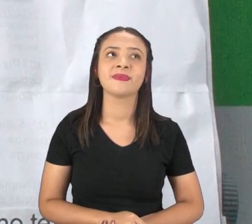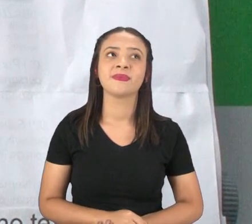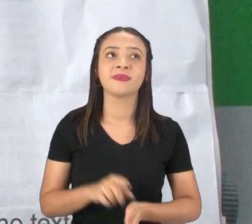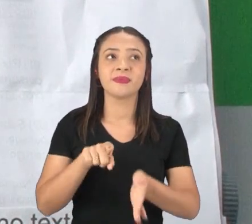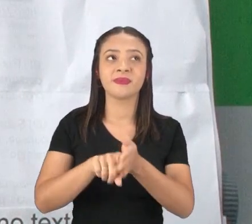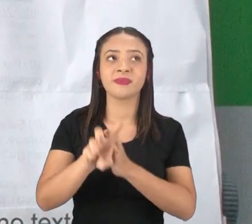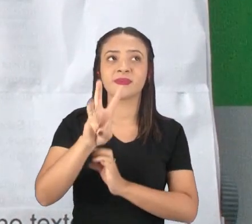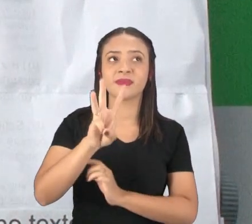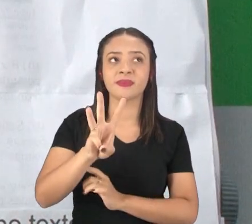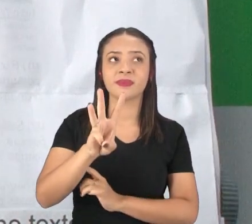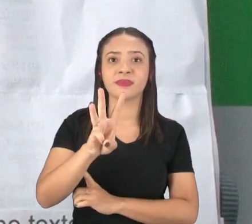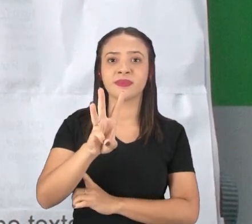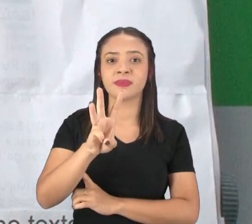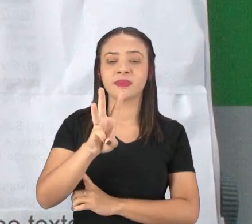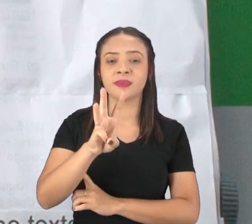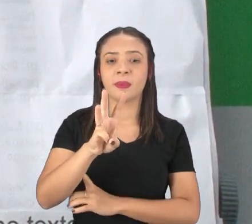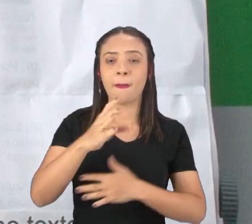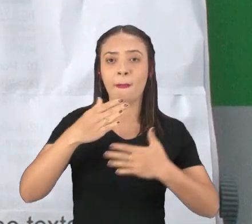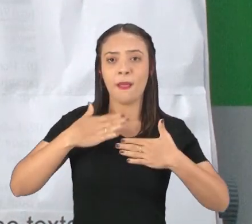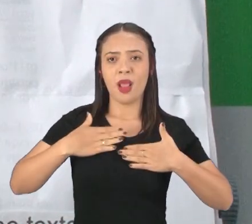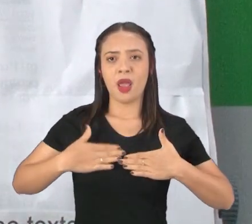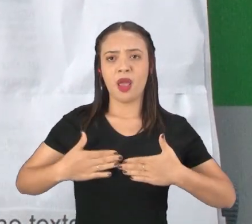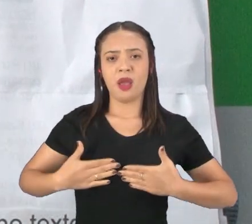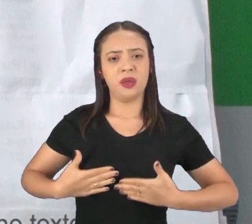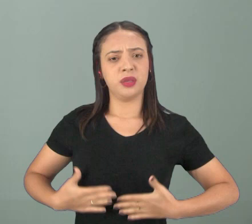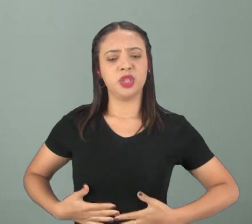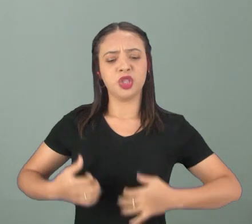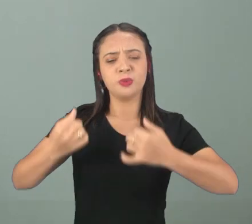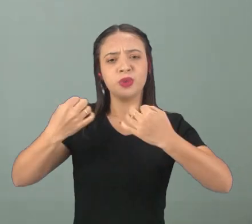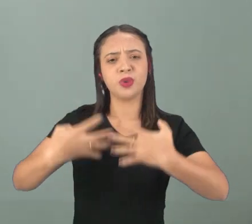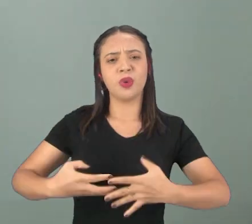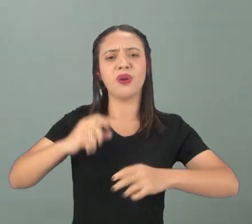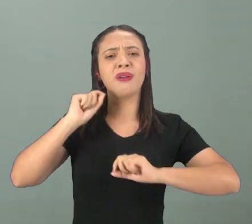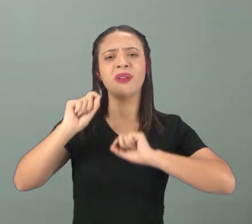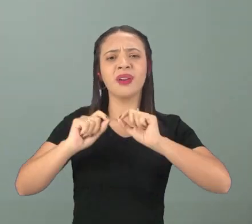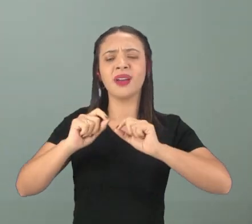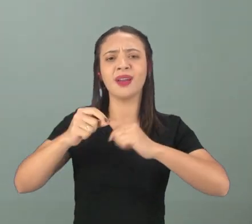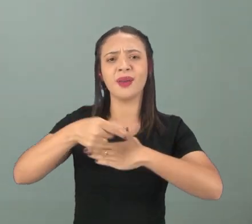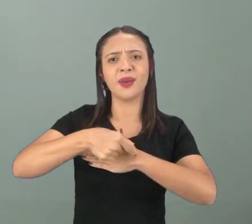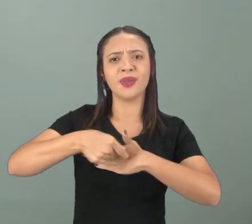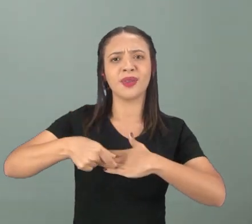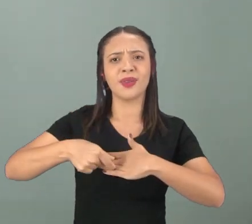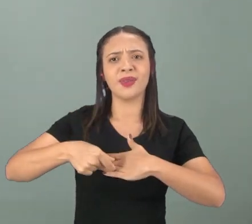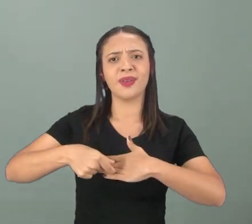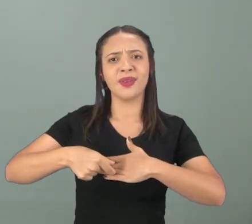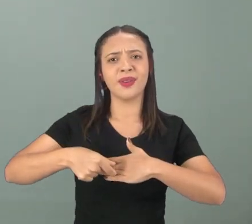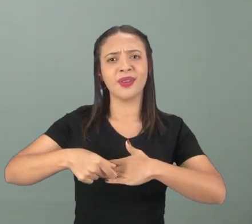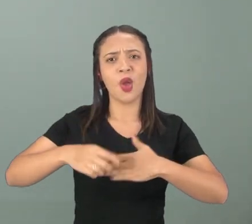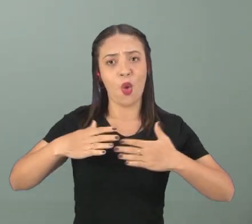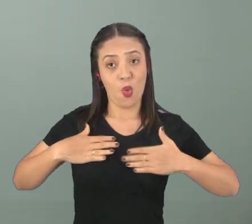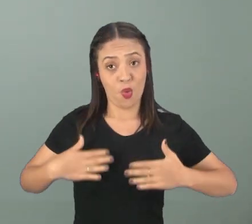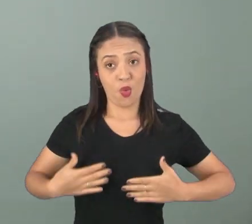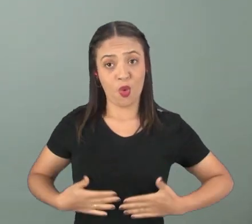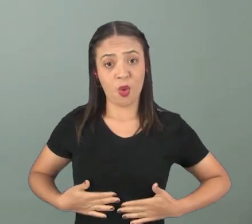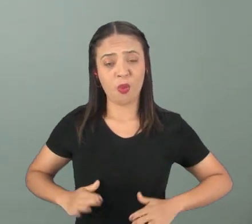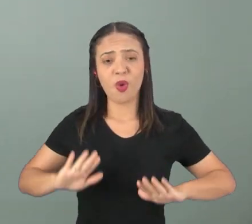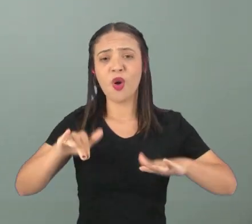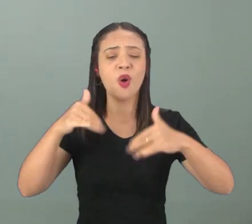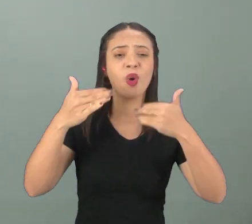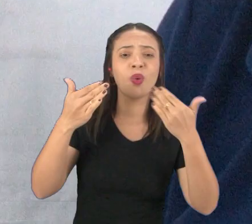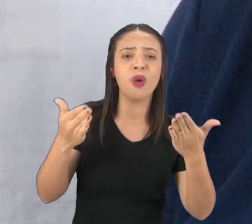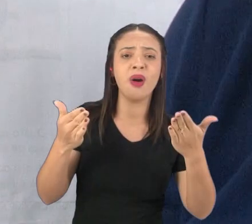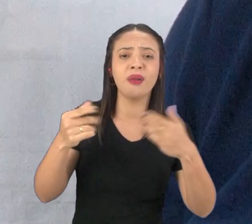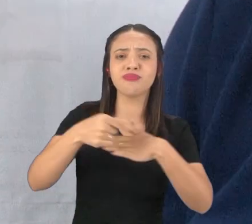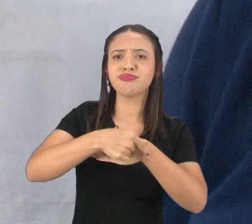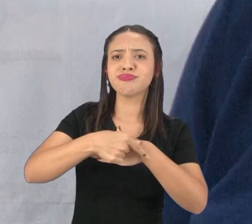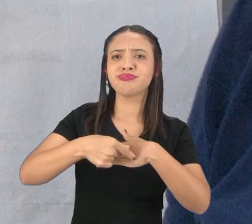Vamos para a questão 3. Qual a parte do corpo que o autor explorou nesse poema? Qual é a parte do corpo que o autor